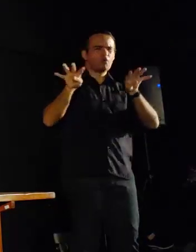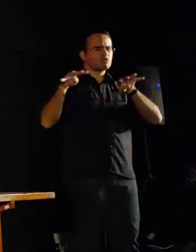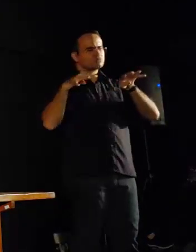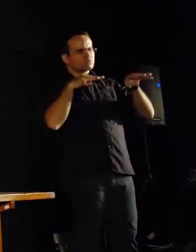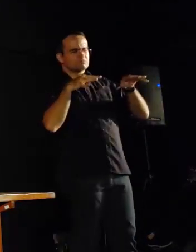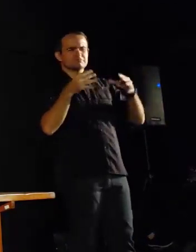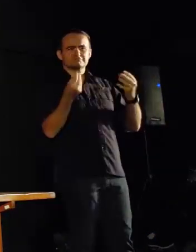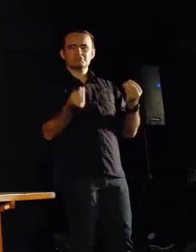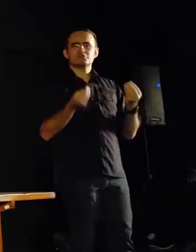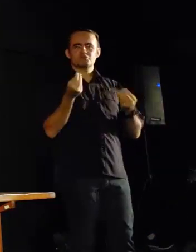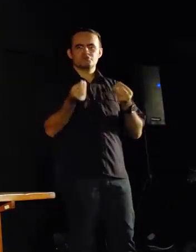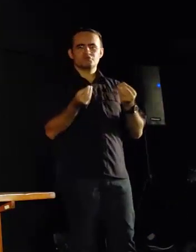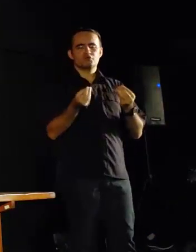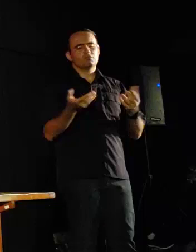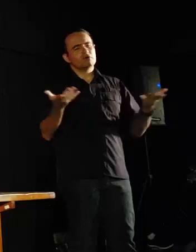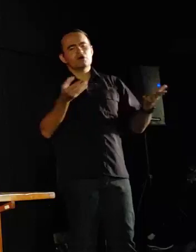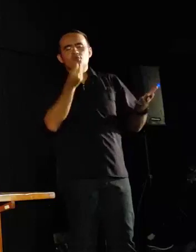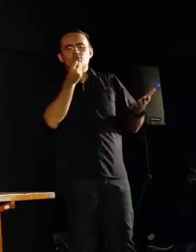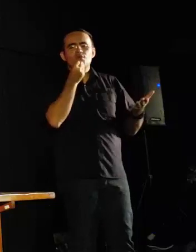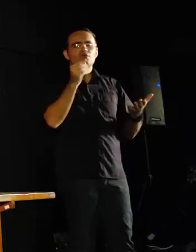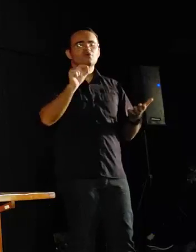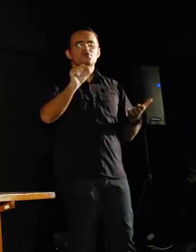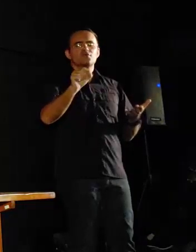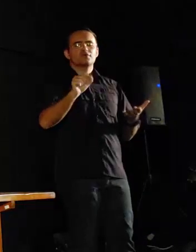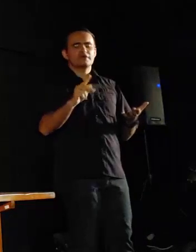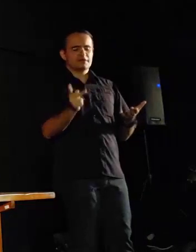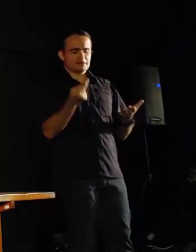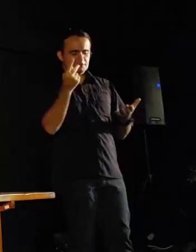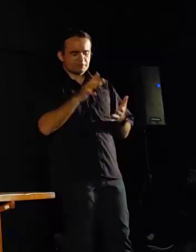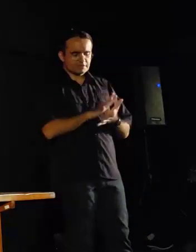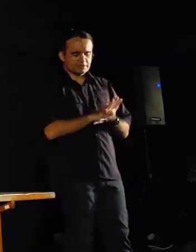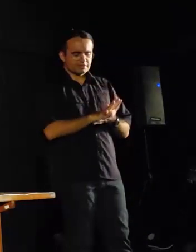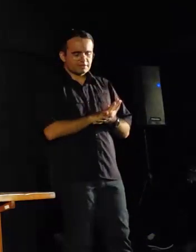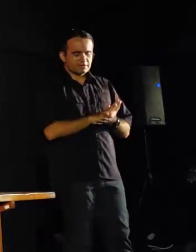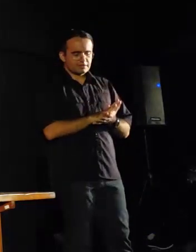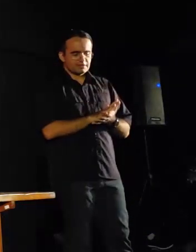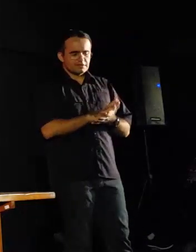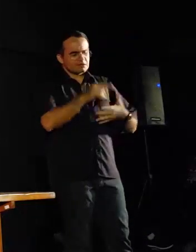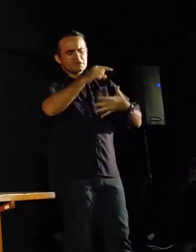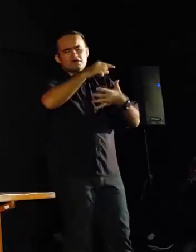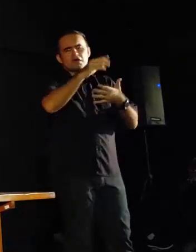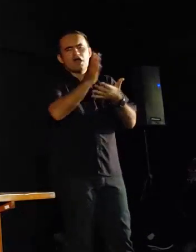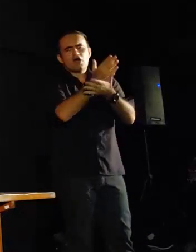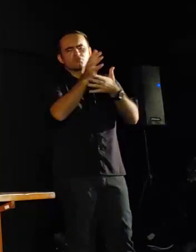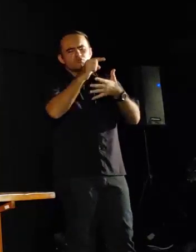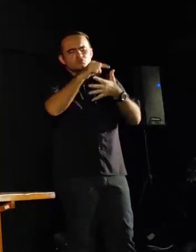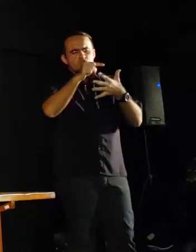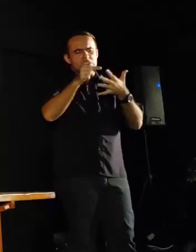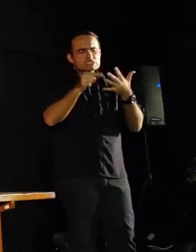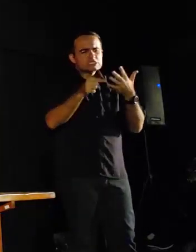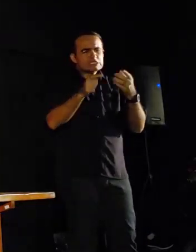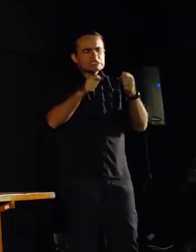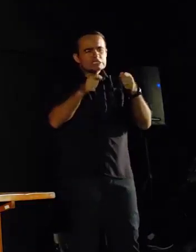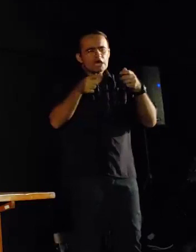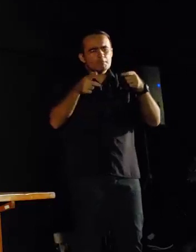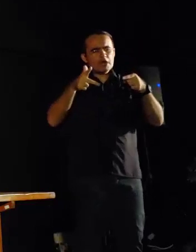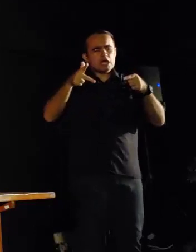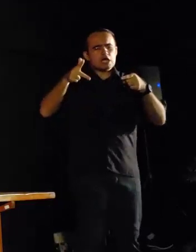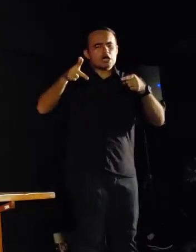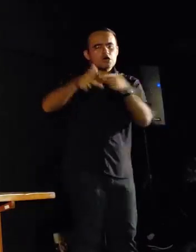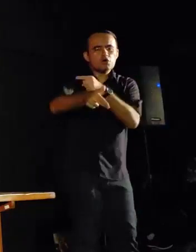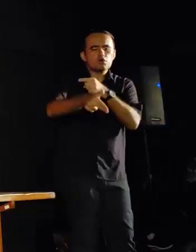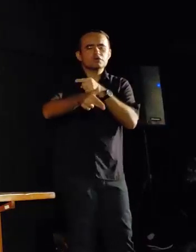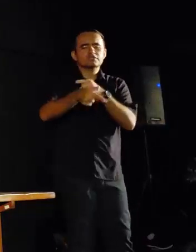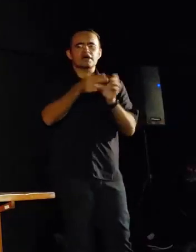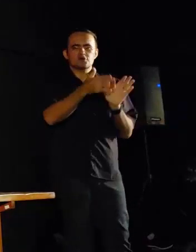insistiria que é óbvio que talvez um dos elementos que possa desativar esse processo é